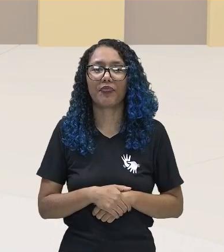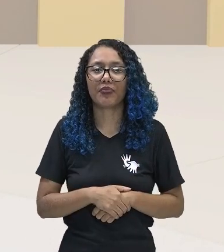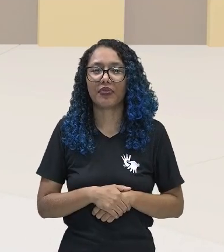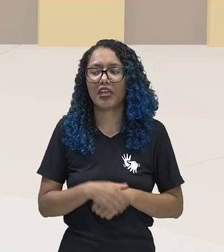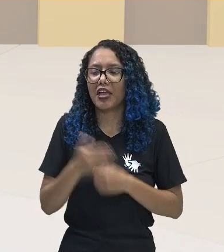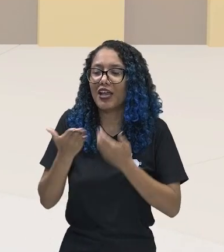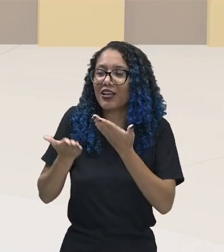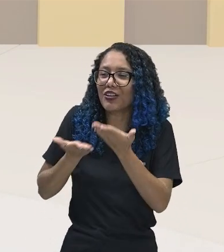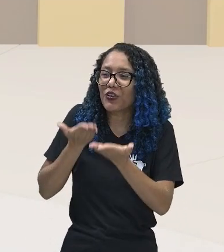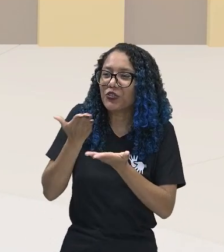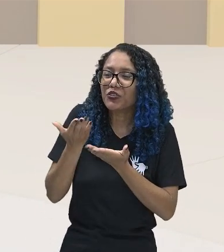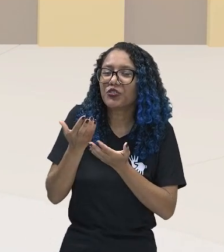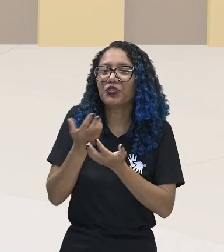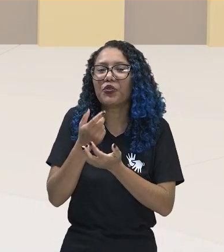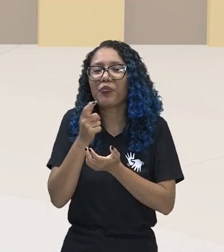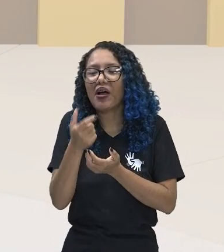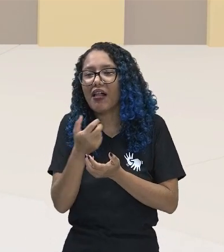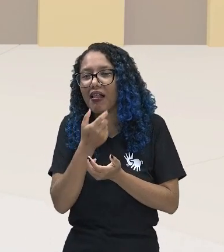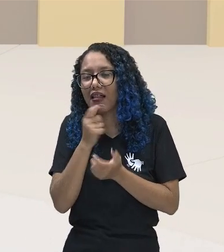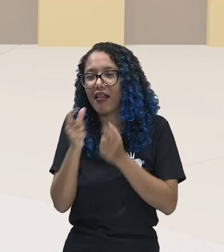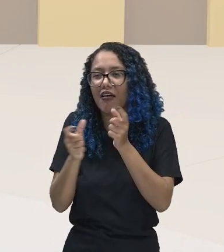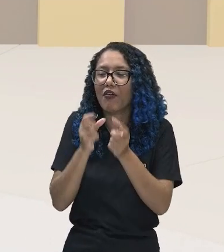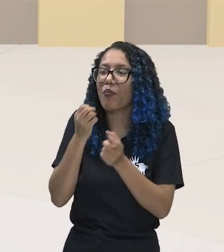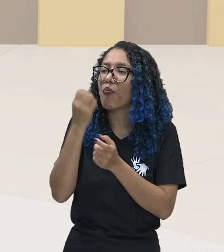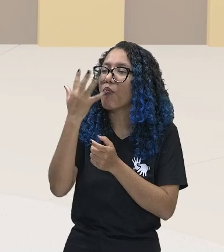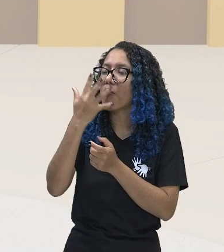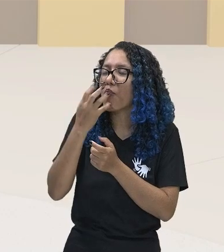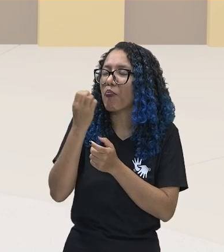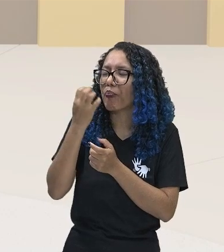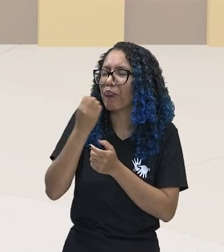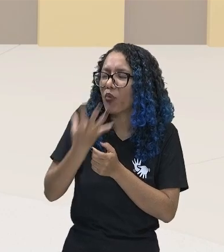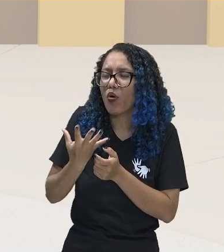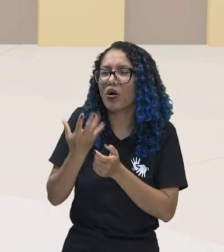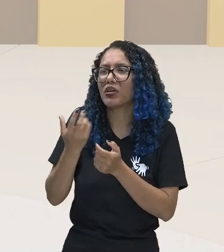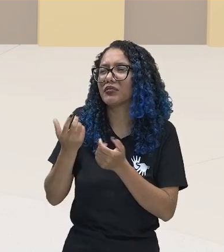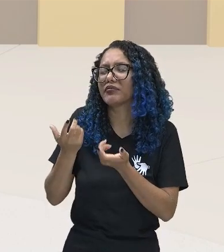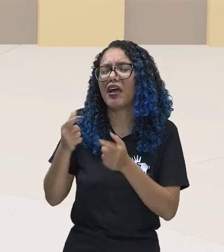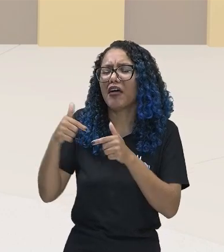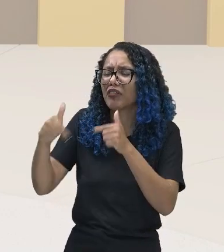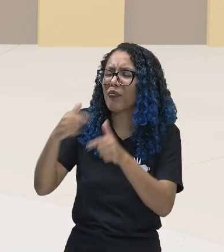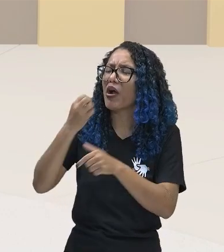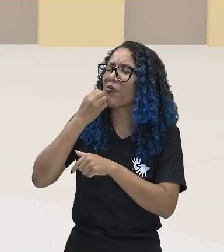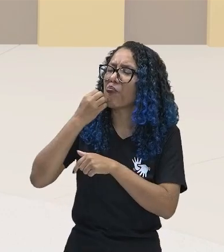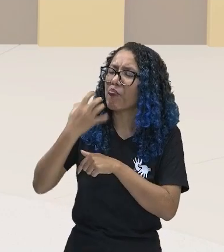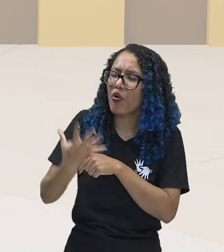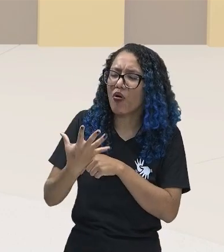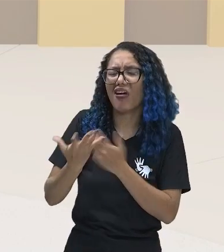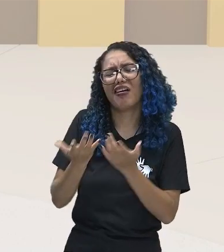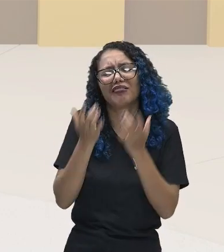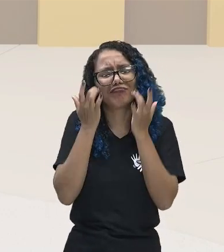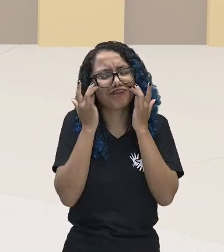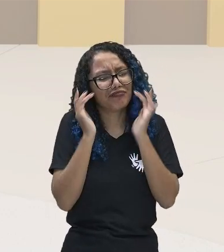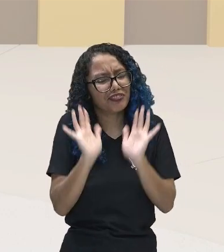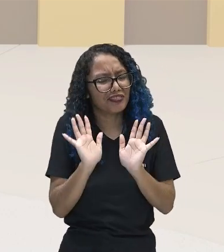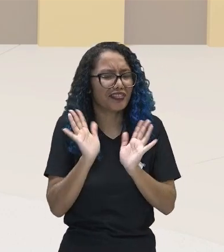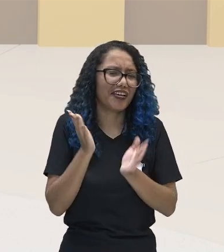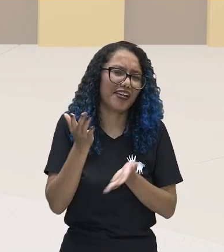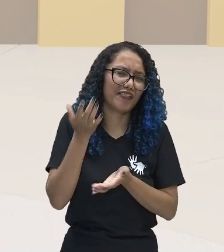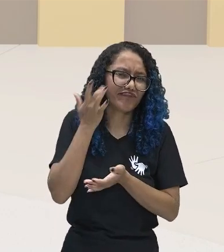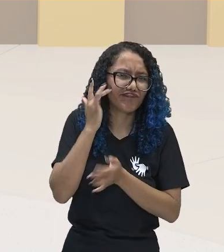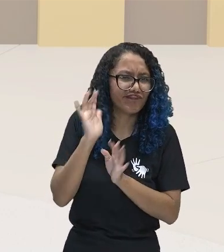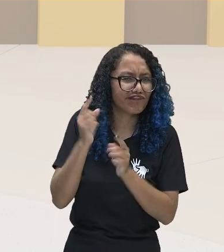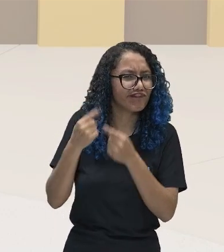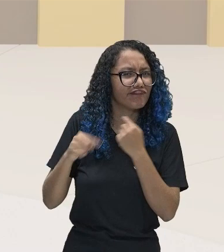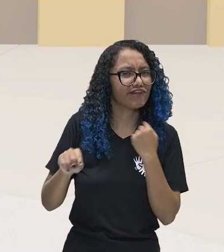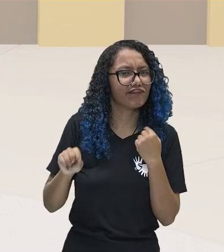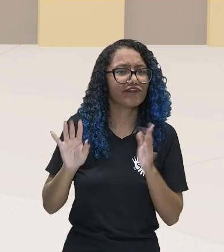aceita elogios. Então, você diz, nossa, que trabalho bem feito. Você fala, não sei, acho que não foi tão bom assim. Não conseguir dizer